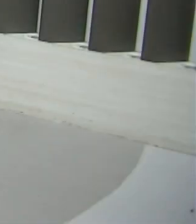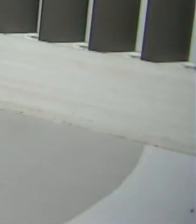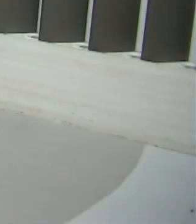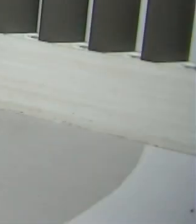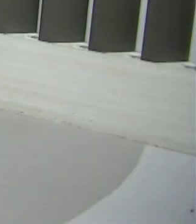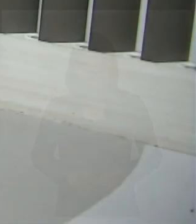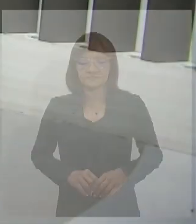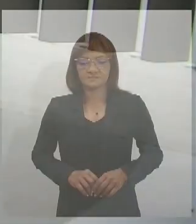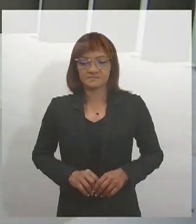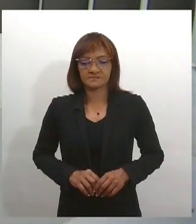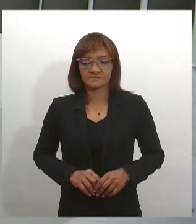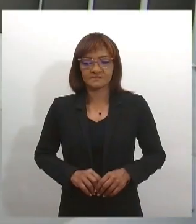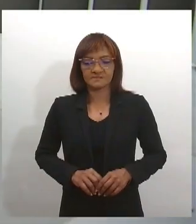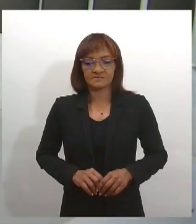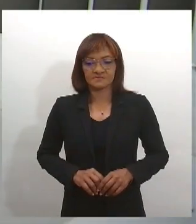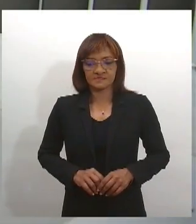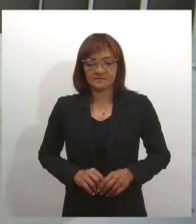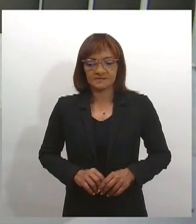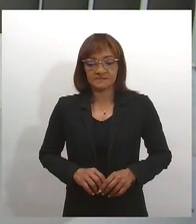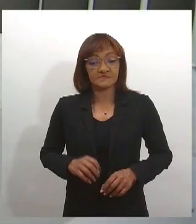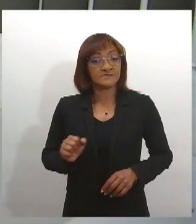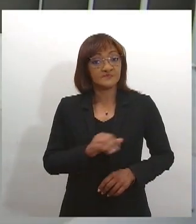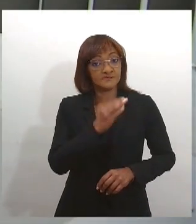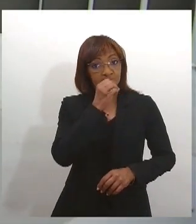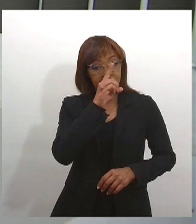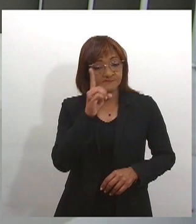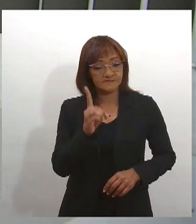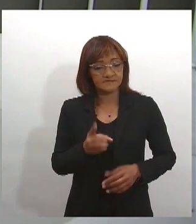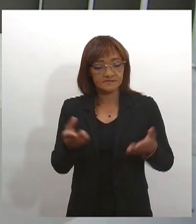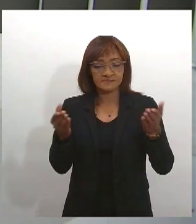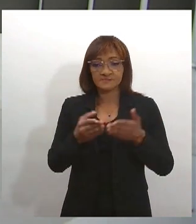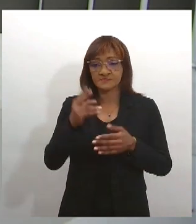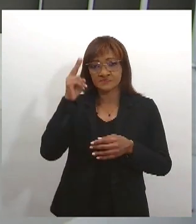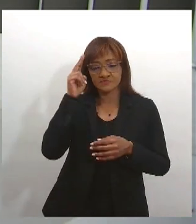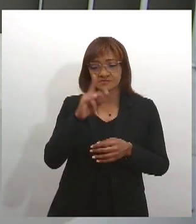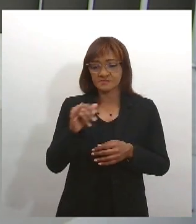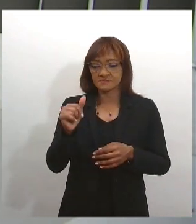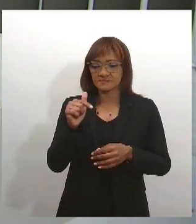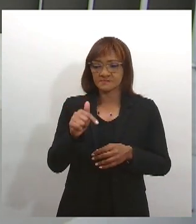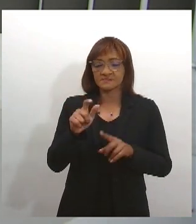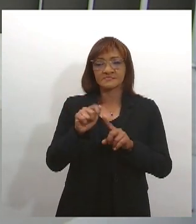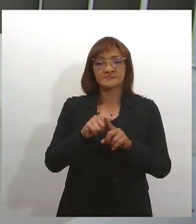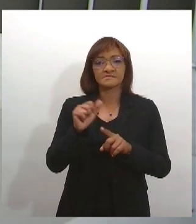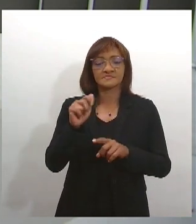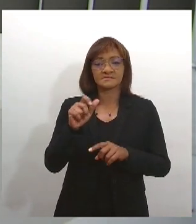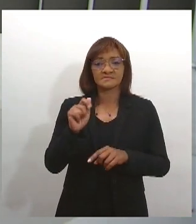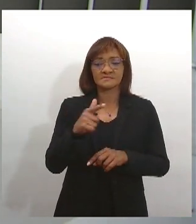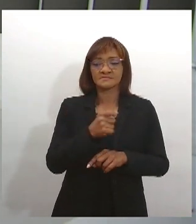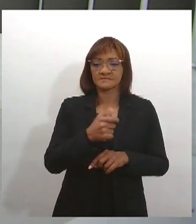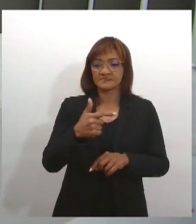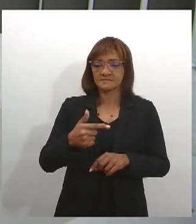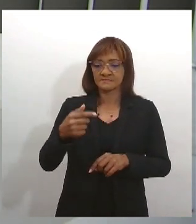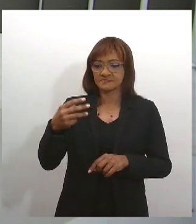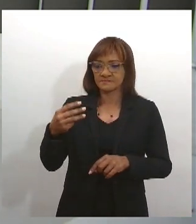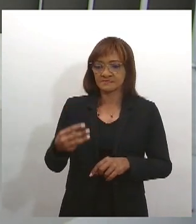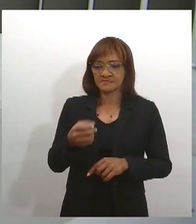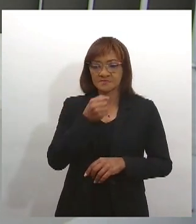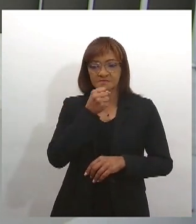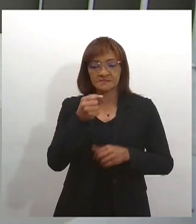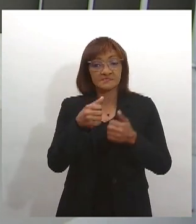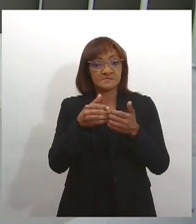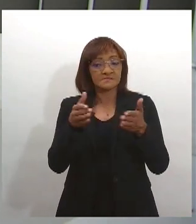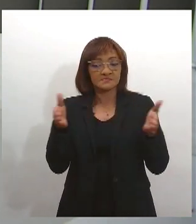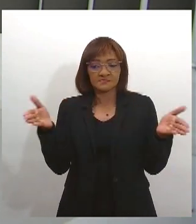Olá, bom dia. Segunda-feira, 7 de agosto de 2023. O Jornal da Alesi está no ar. Começamos com